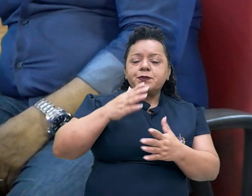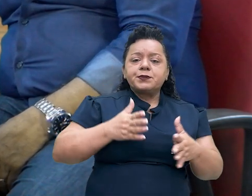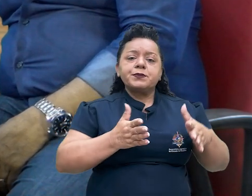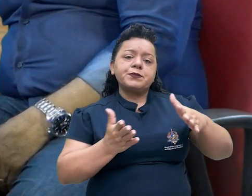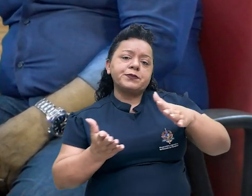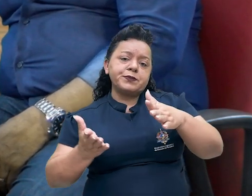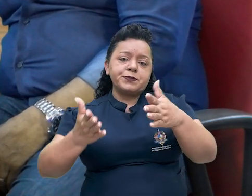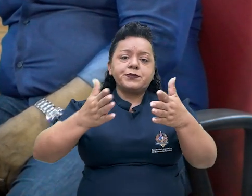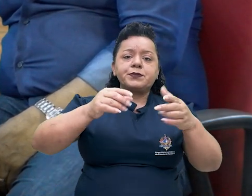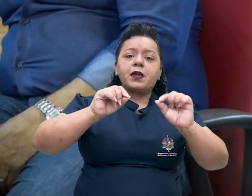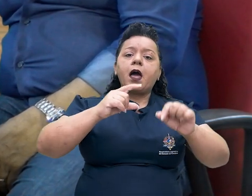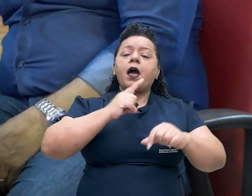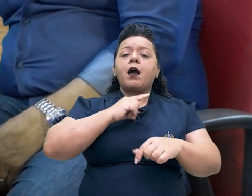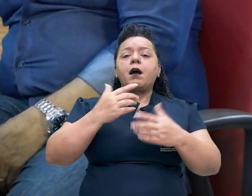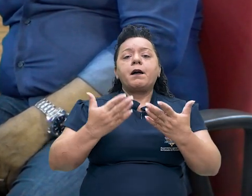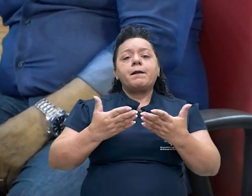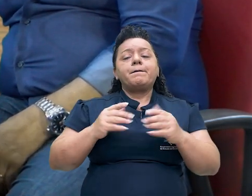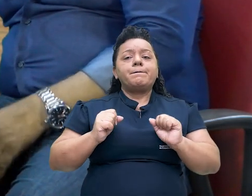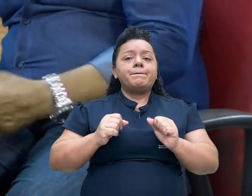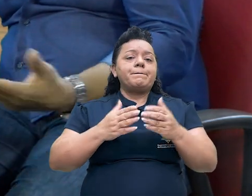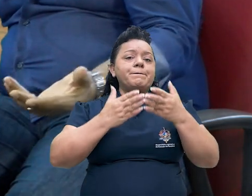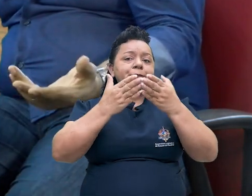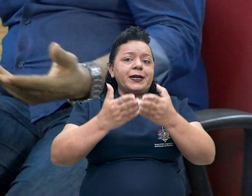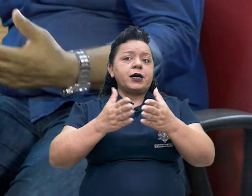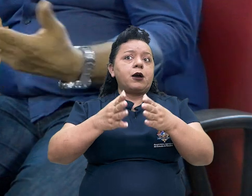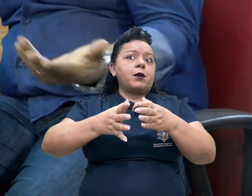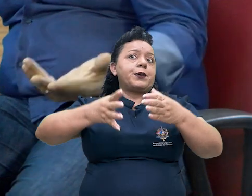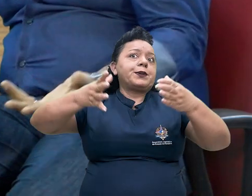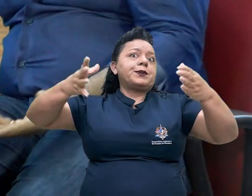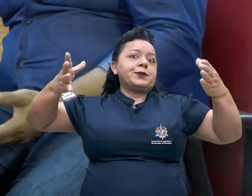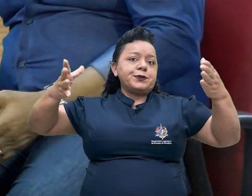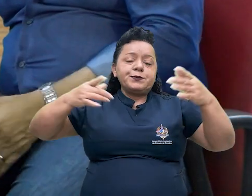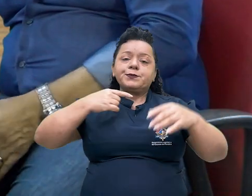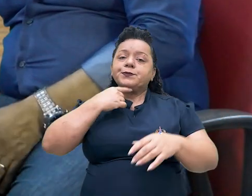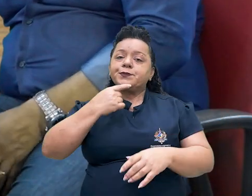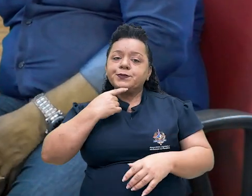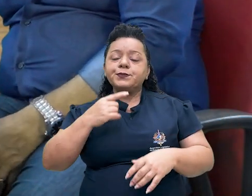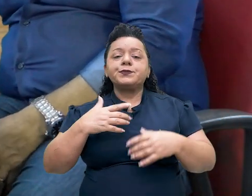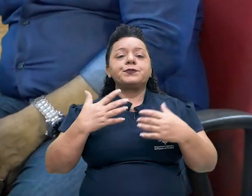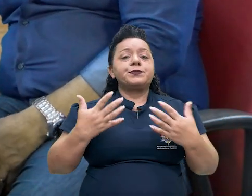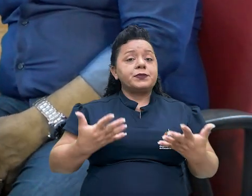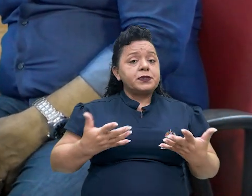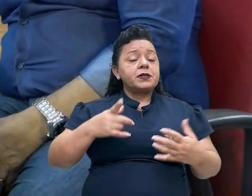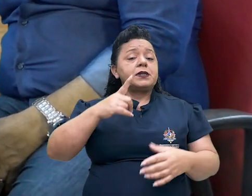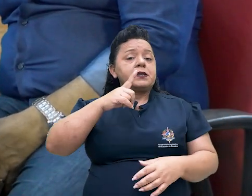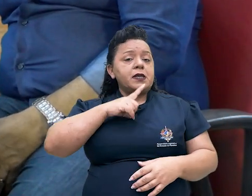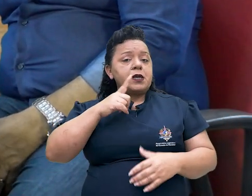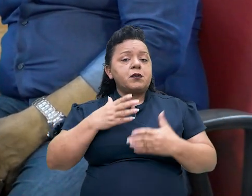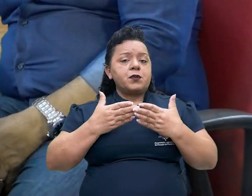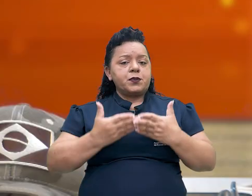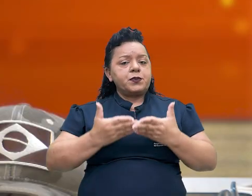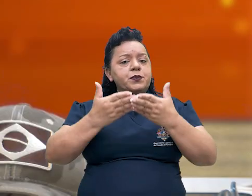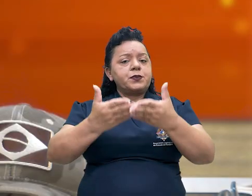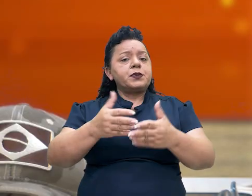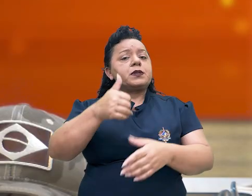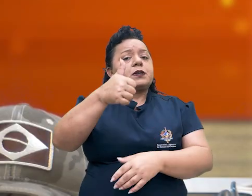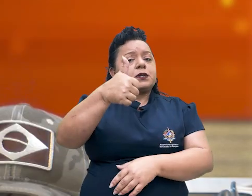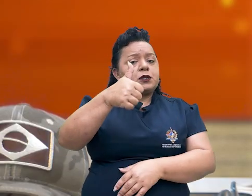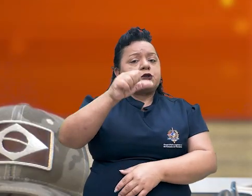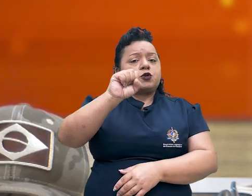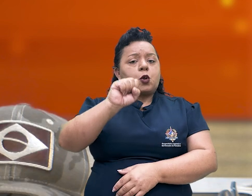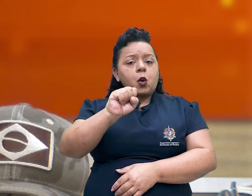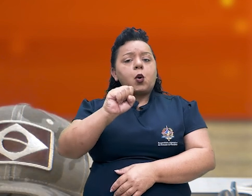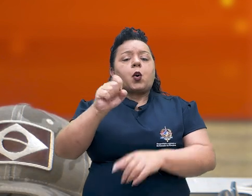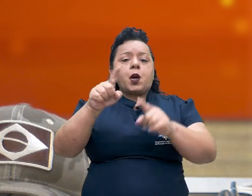no rio Principalmente quando ele tá baixo porque barco grande não tem como isso nós temos umas que dá 18 servidores